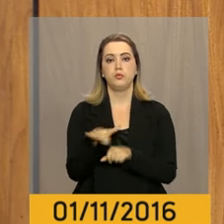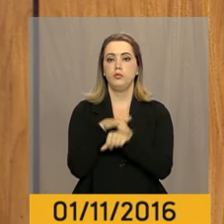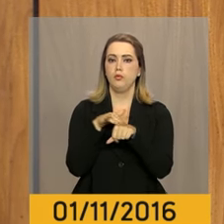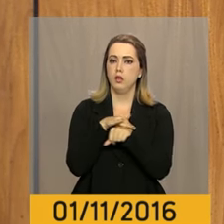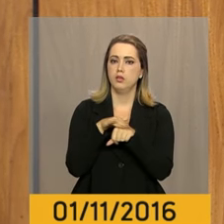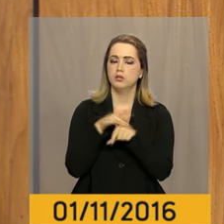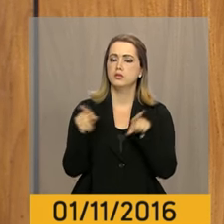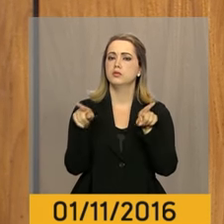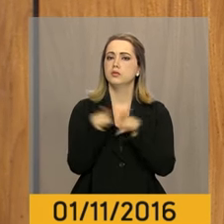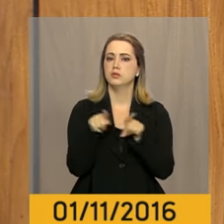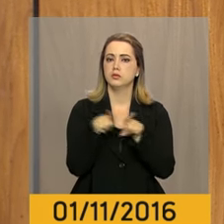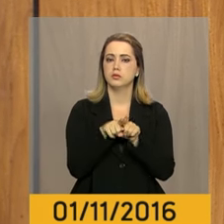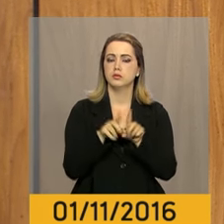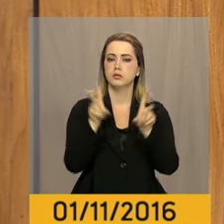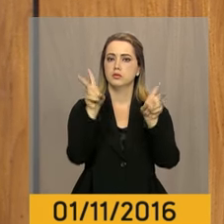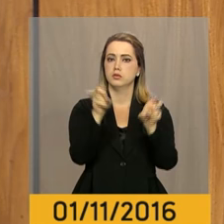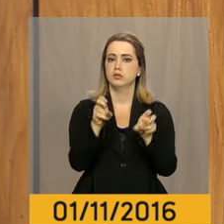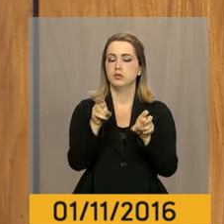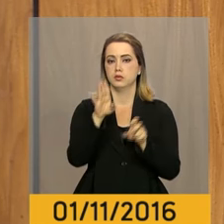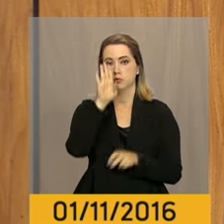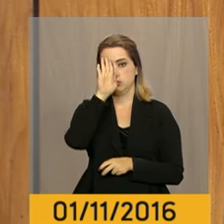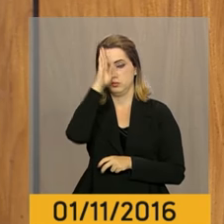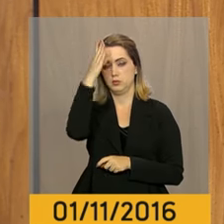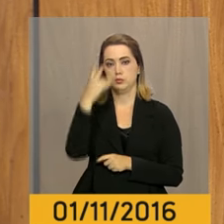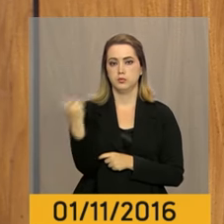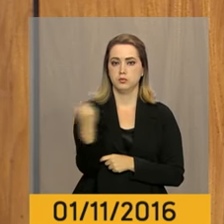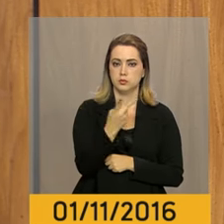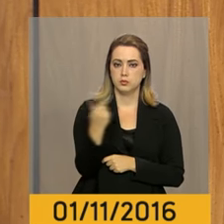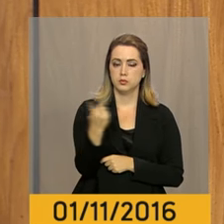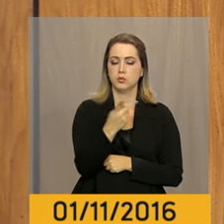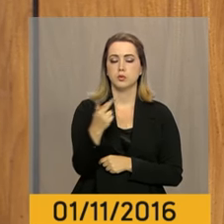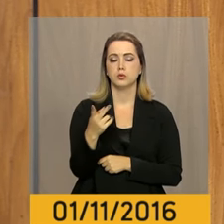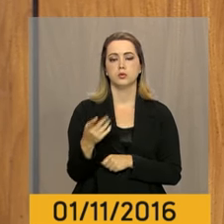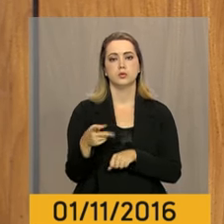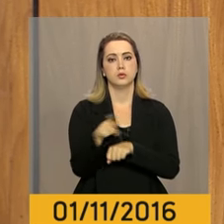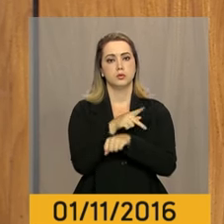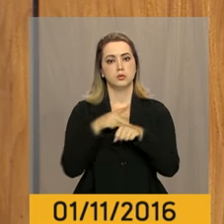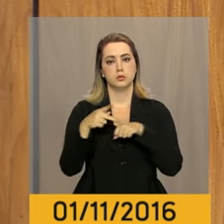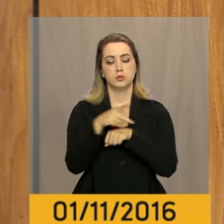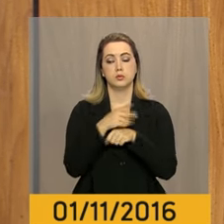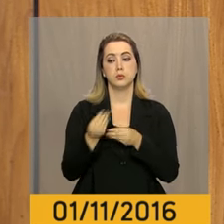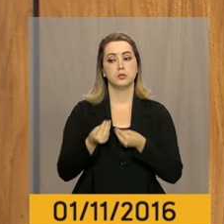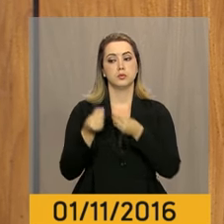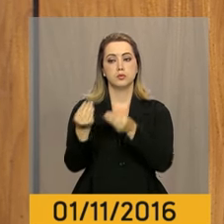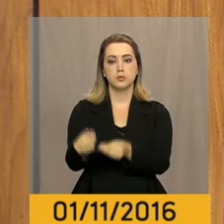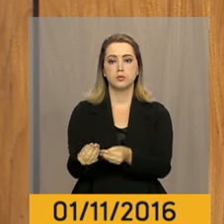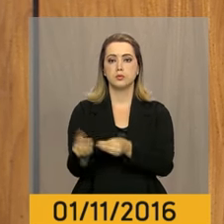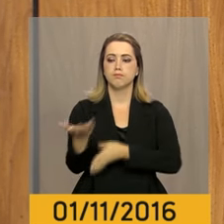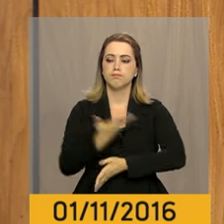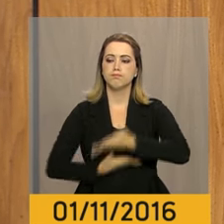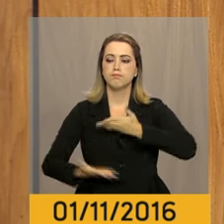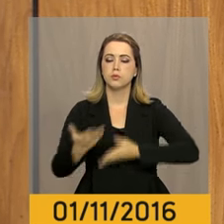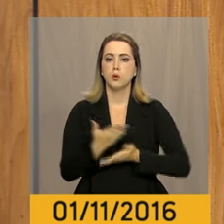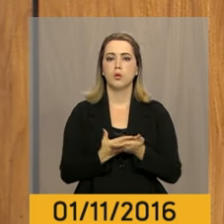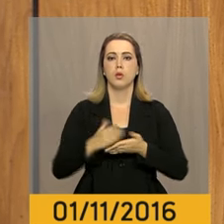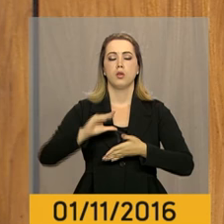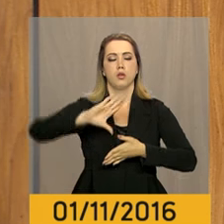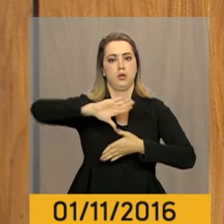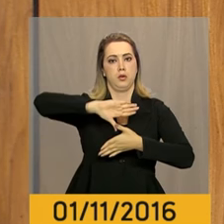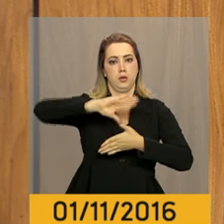também sobre a prioridade que ambos os países atribuem às negociações entre o